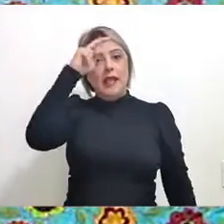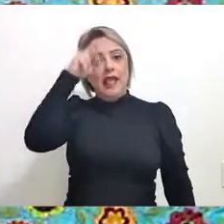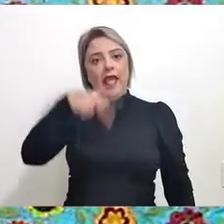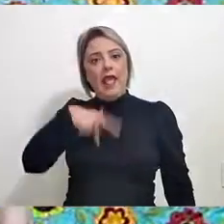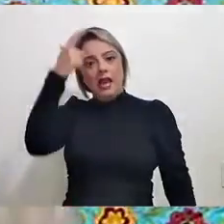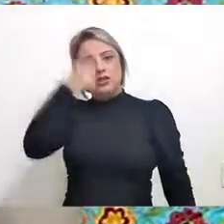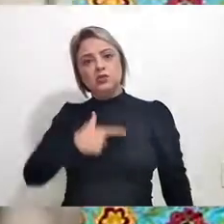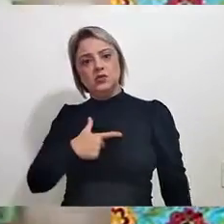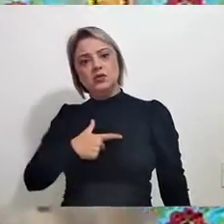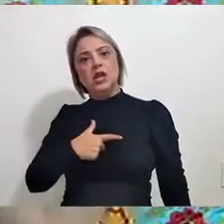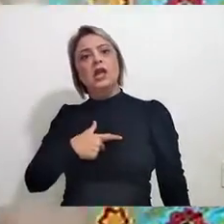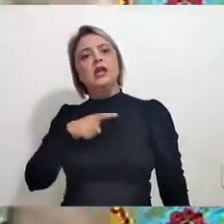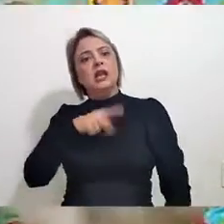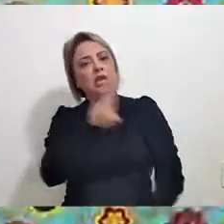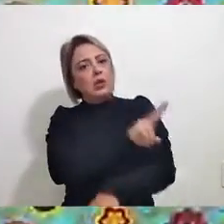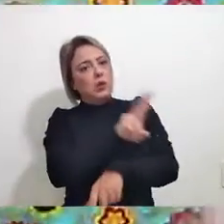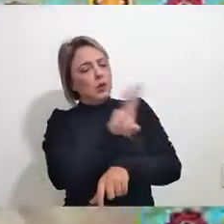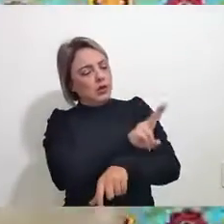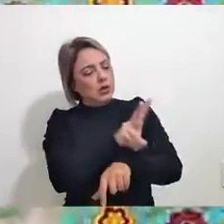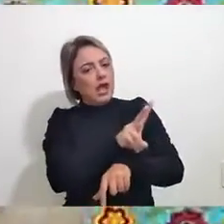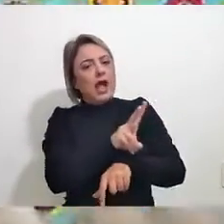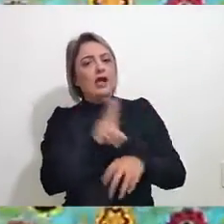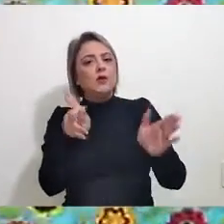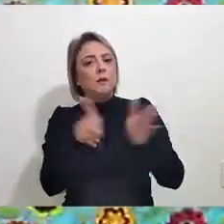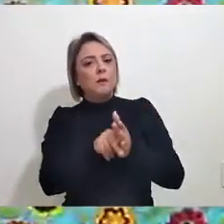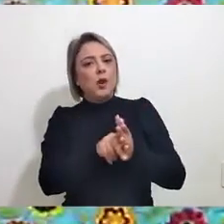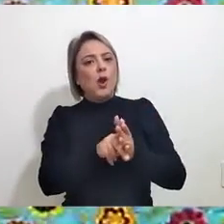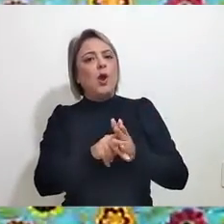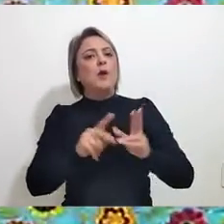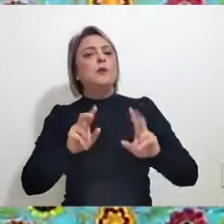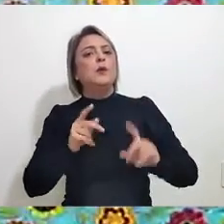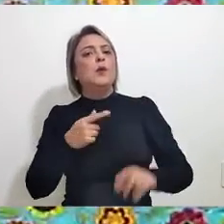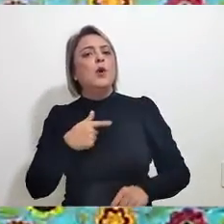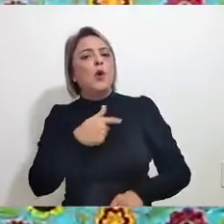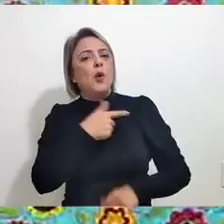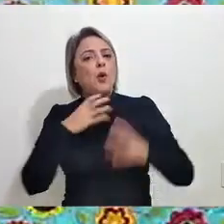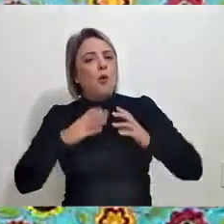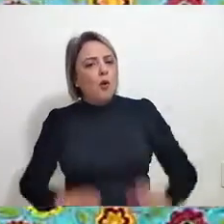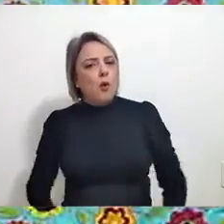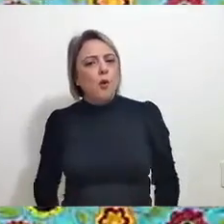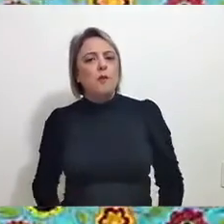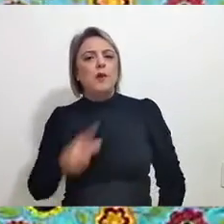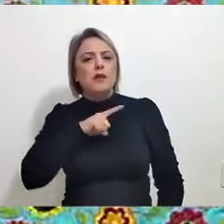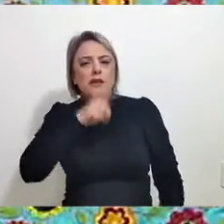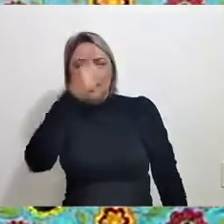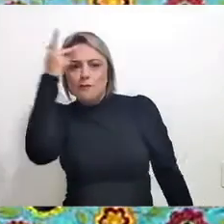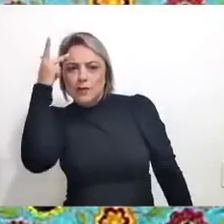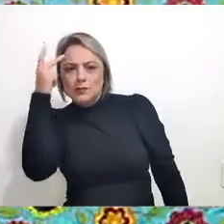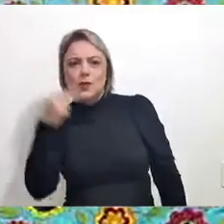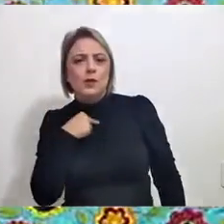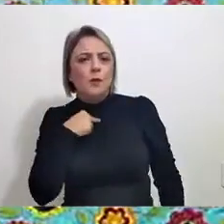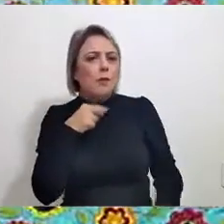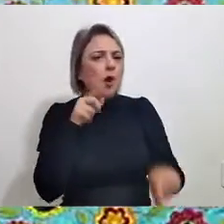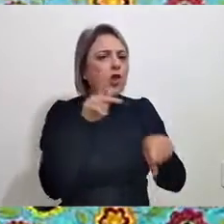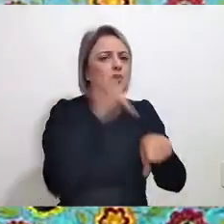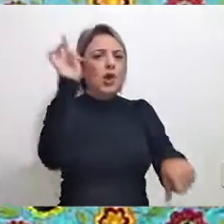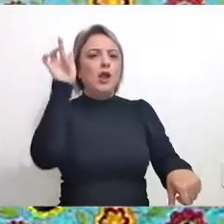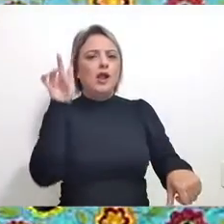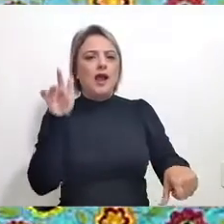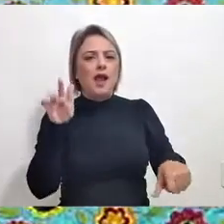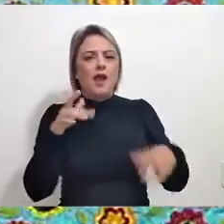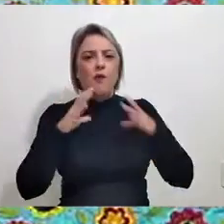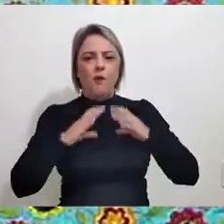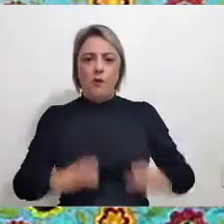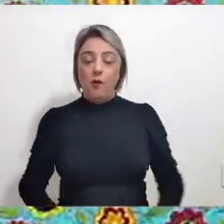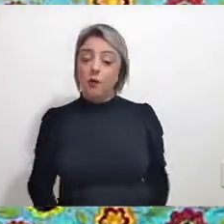mal, que aquilo é ilegal e que ela precisa falar sobre aquilo com alguém. Né? E às vezes ela não pode falar,